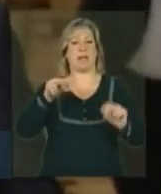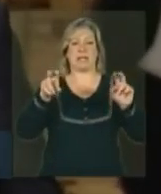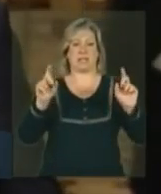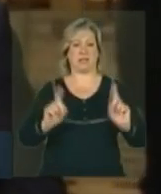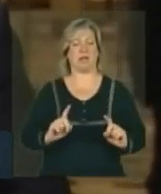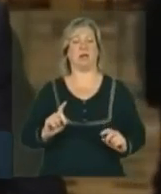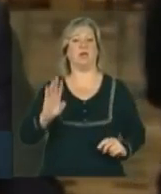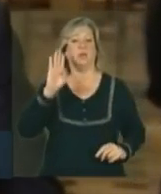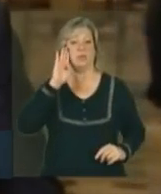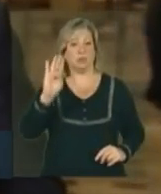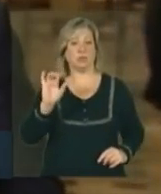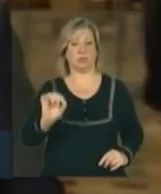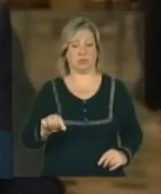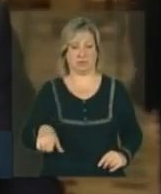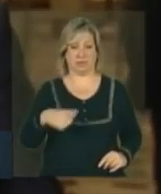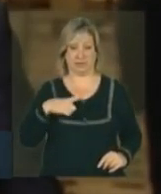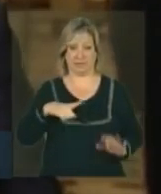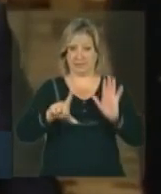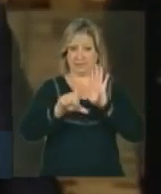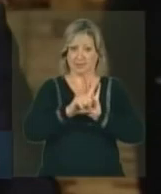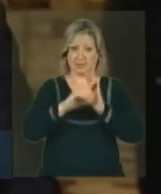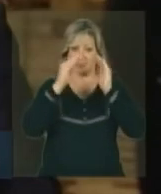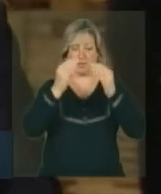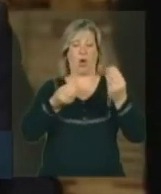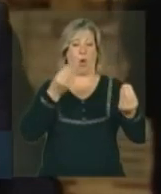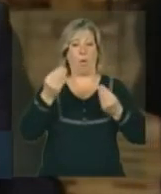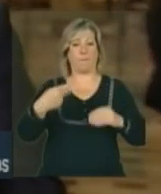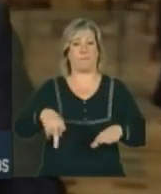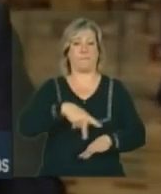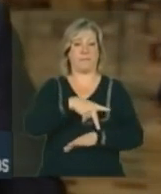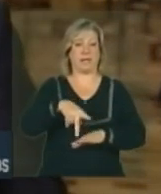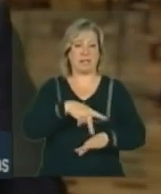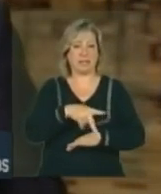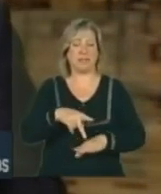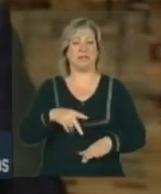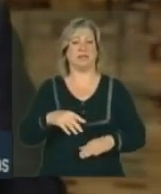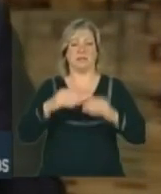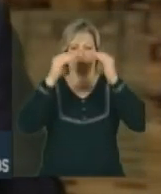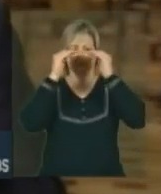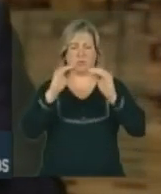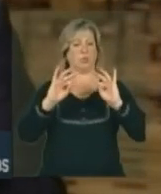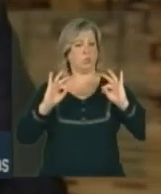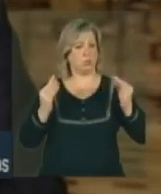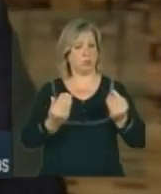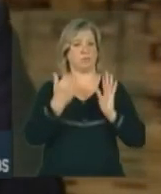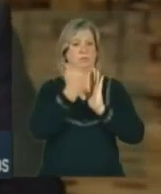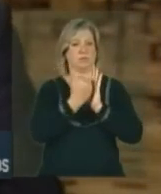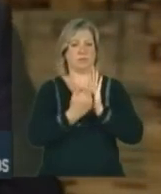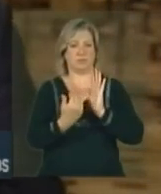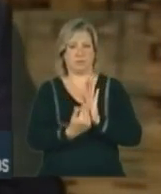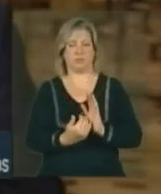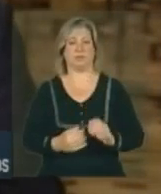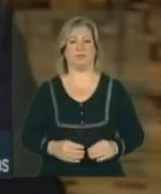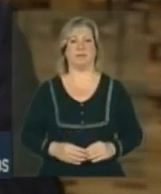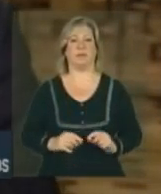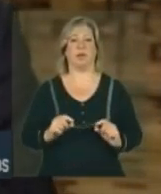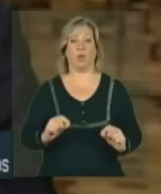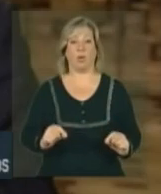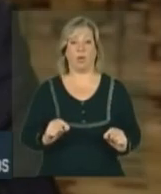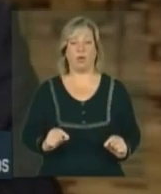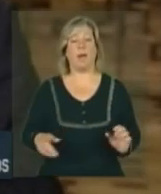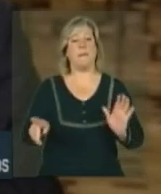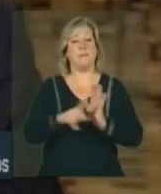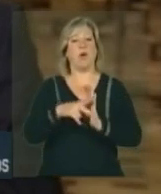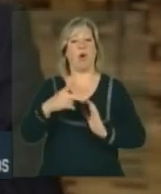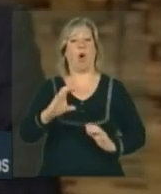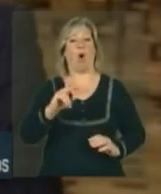será suspensa a legislação do país em nenhum aspecto. Um tema ou outro que é próprio da